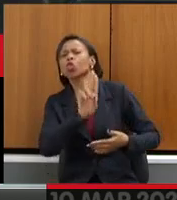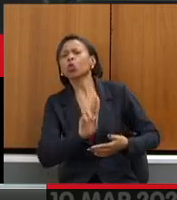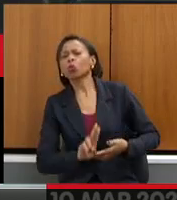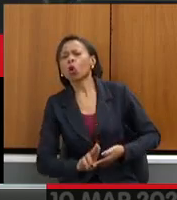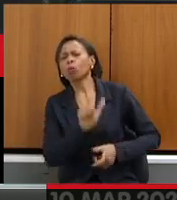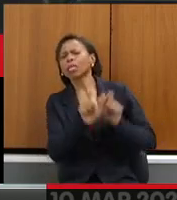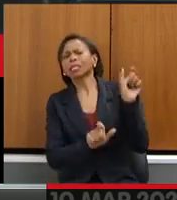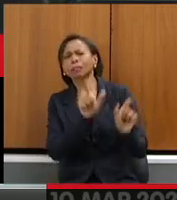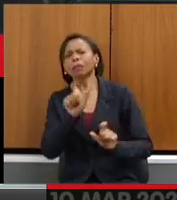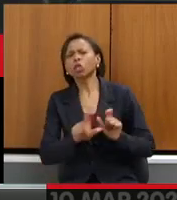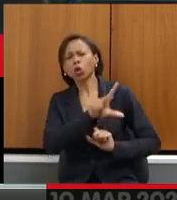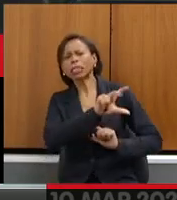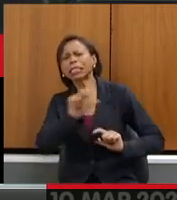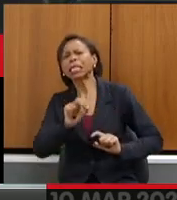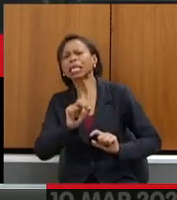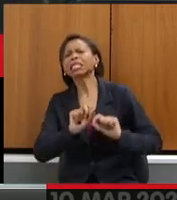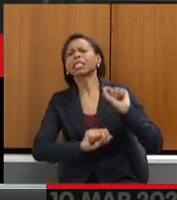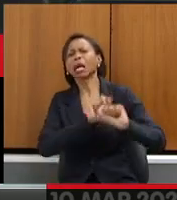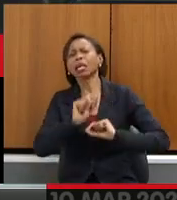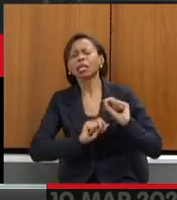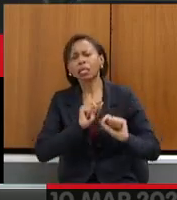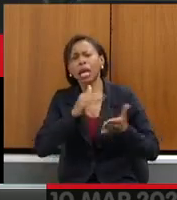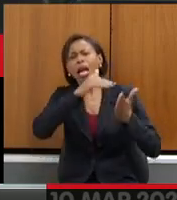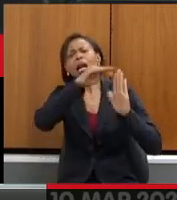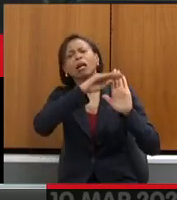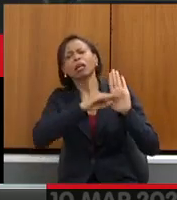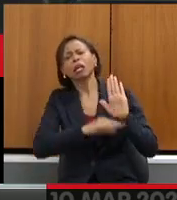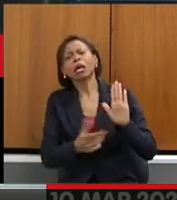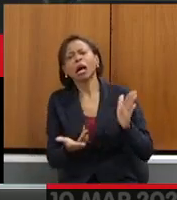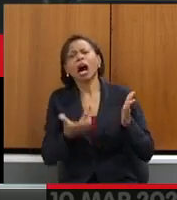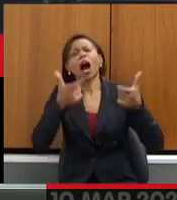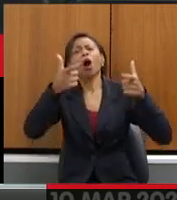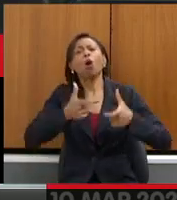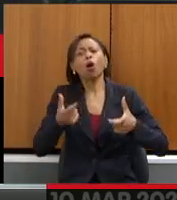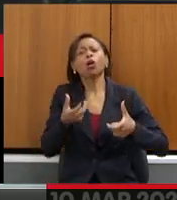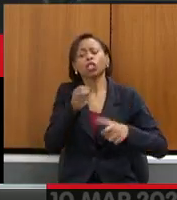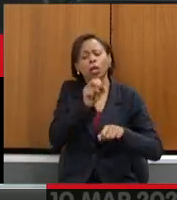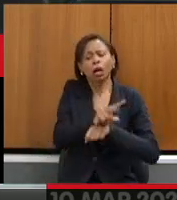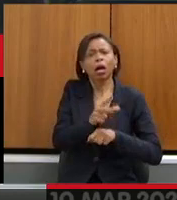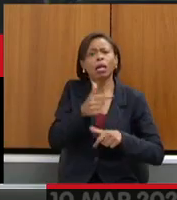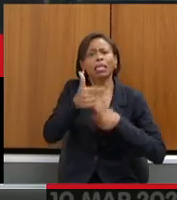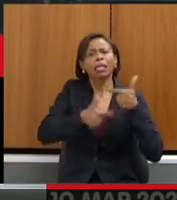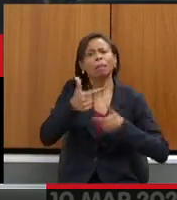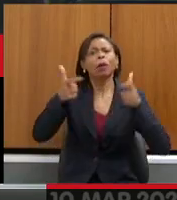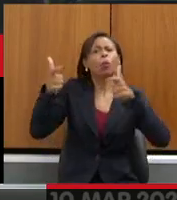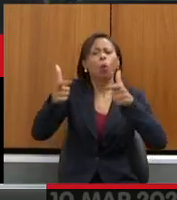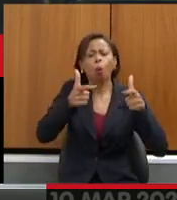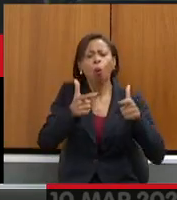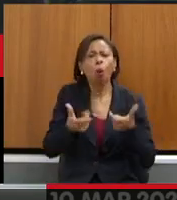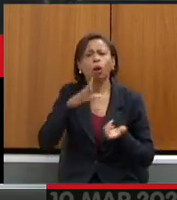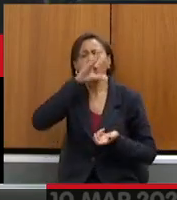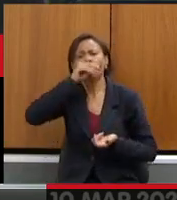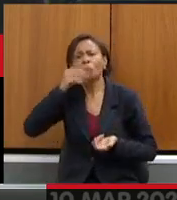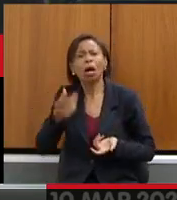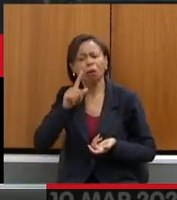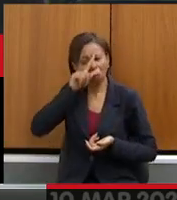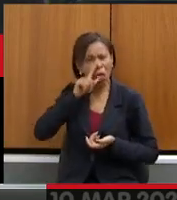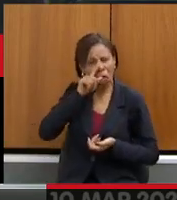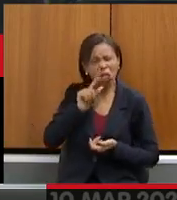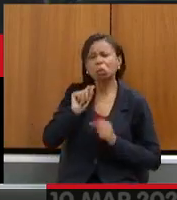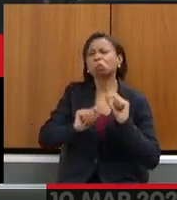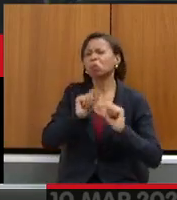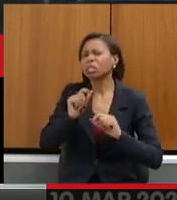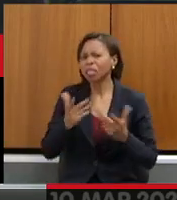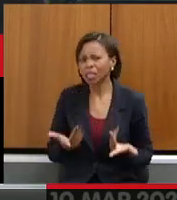lista queremos saber aonde eles estão contratados Qual a missão de rua que tem feito o que te entregado qual o risco que tem corrido